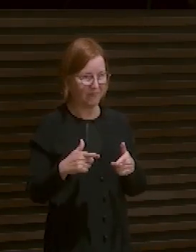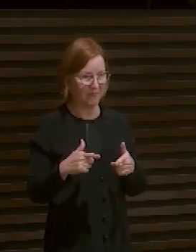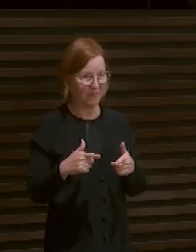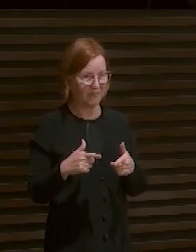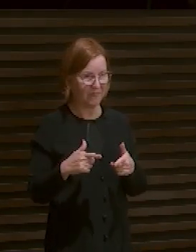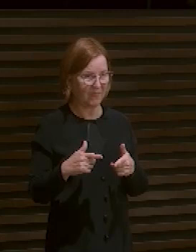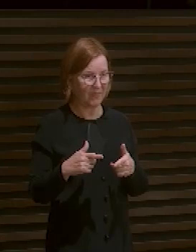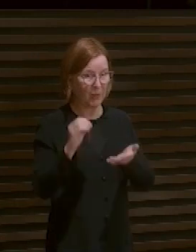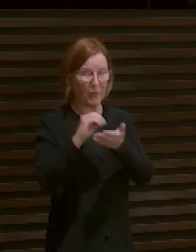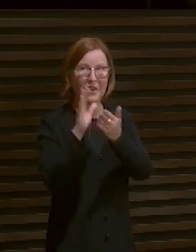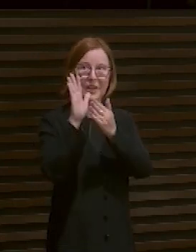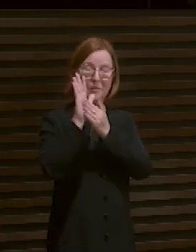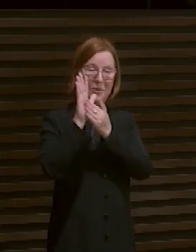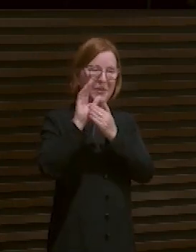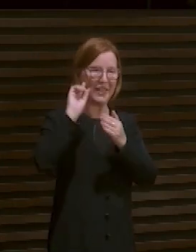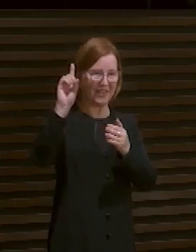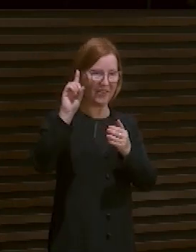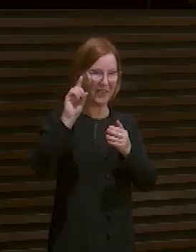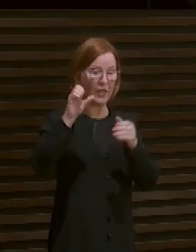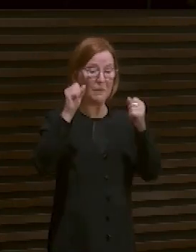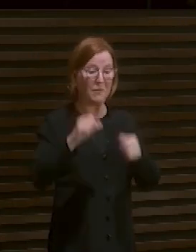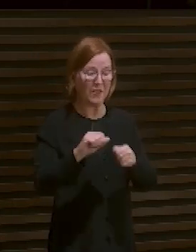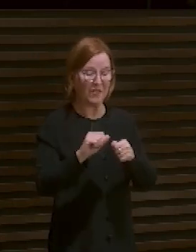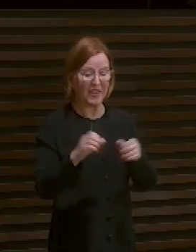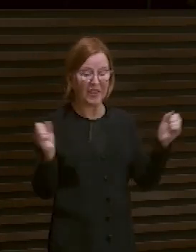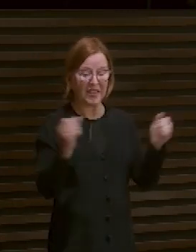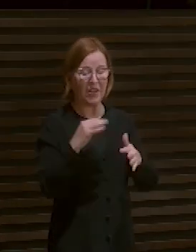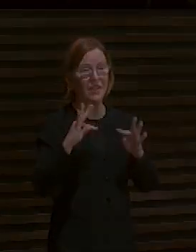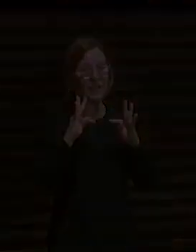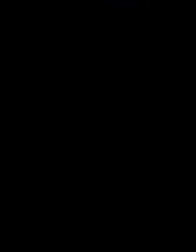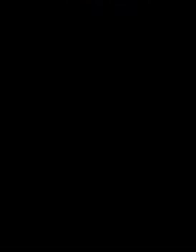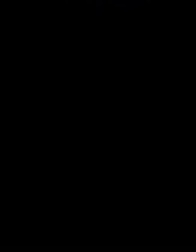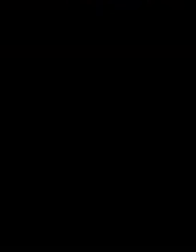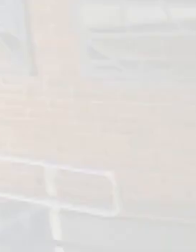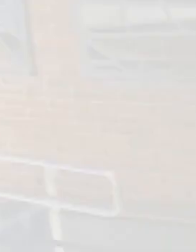aquele que pode fazer novas todas as coisas. Ok?